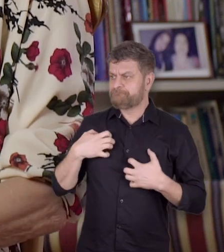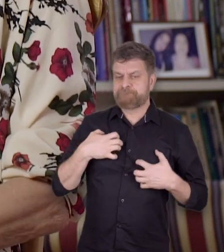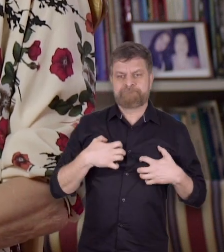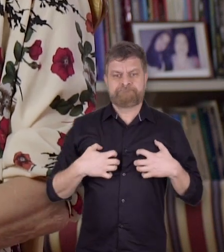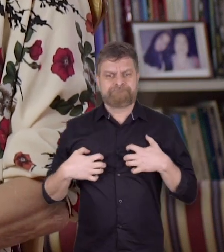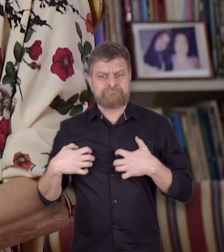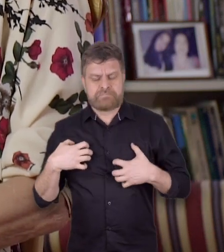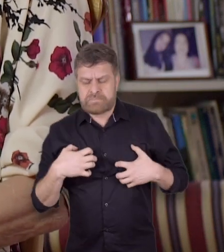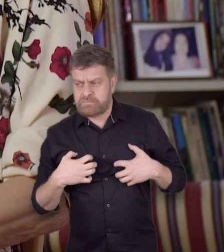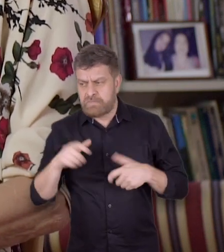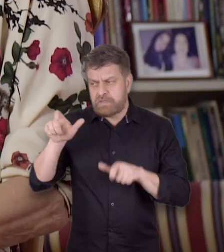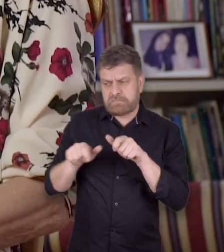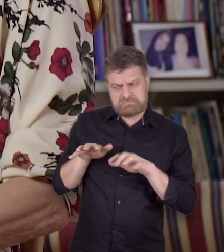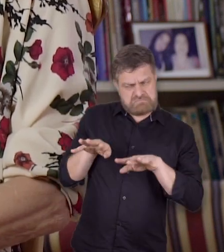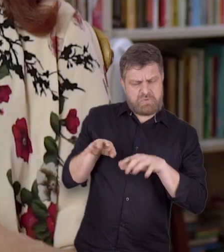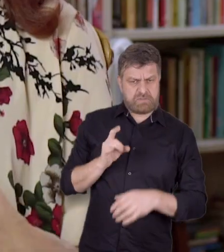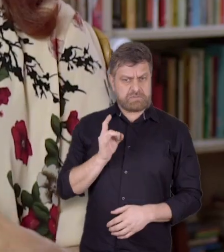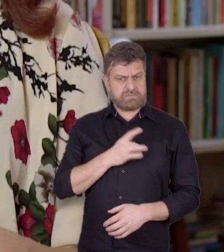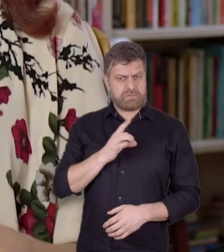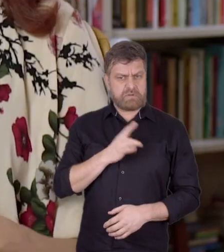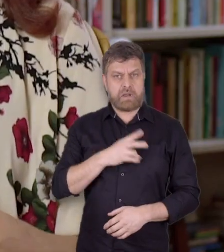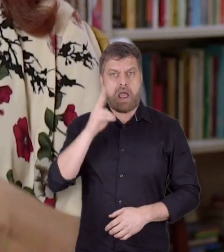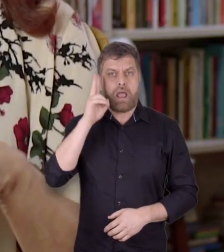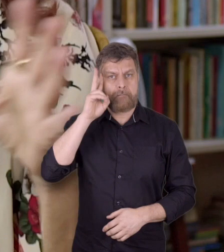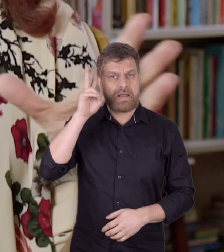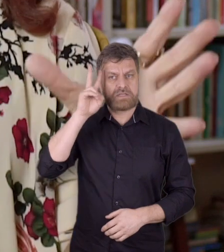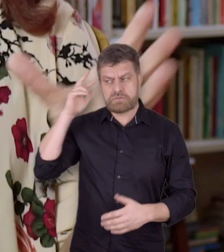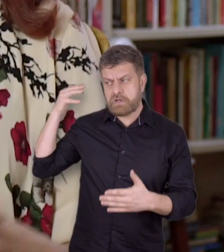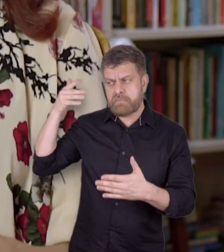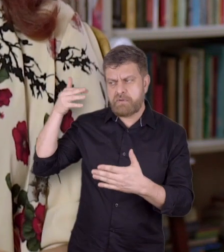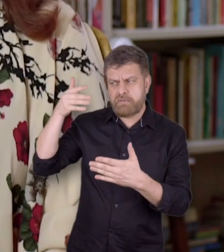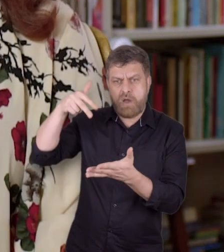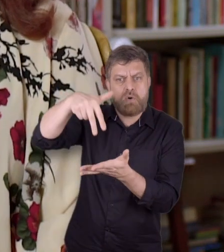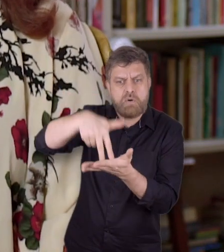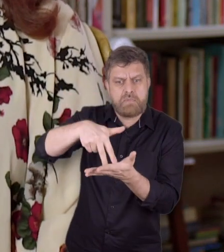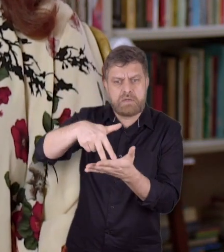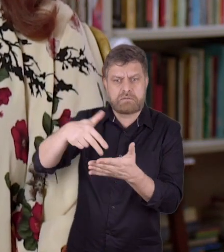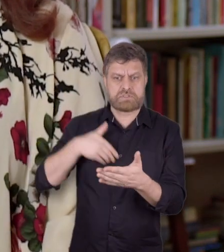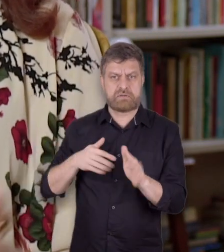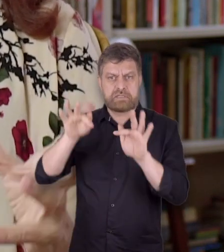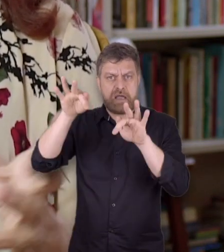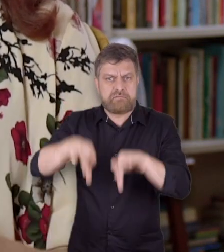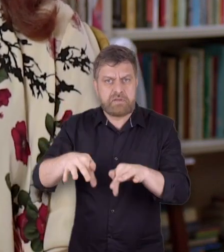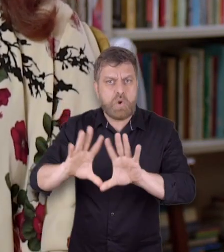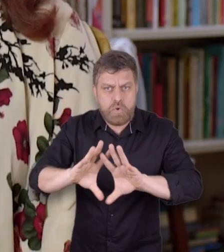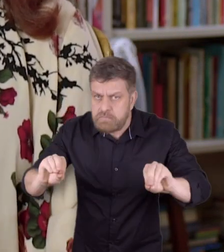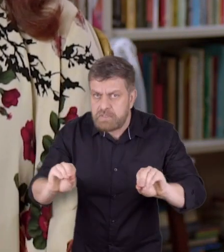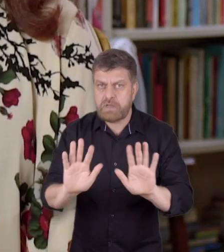certo temor, como se a história humana tivesse no caminho do